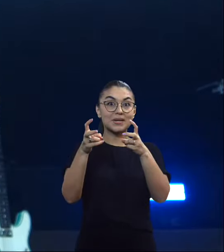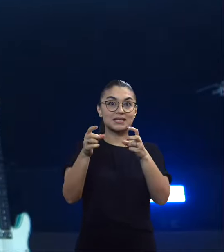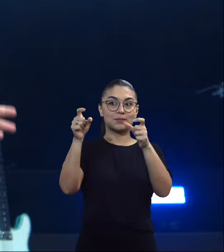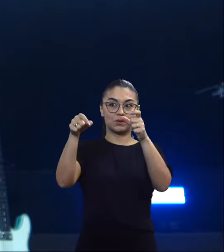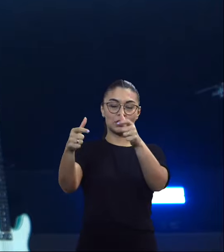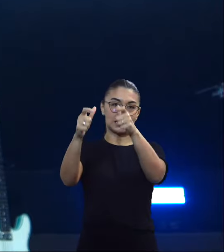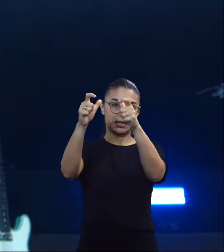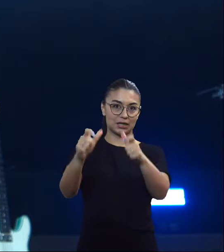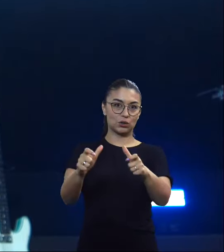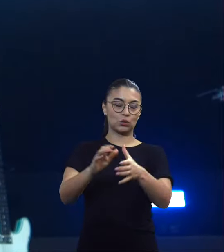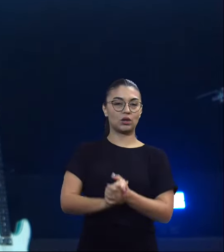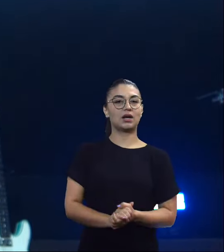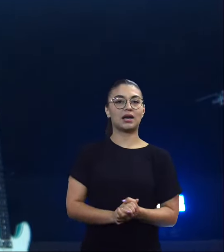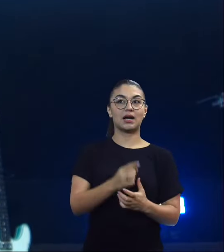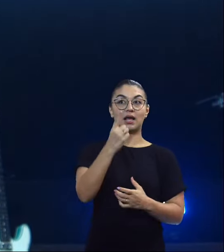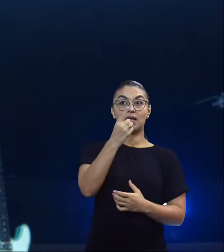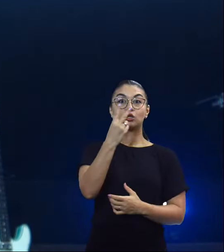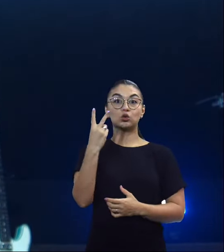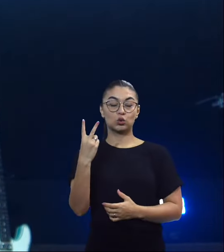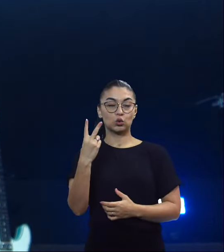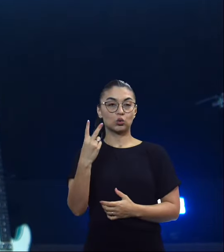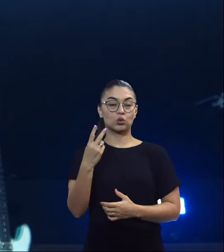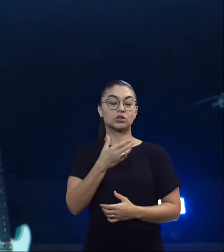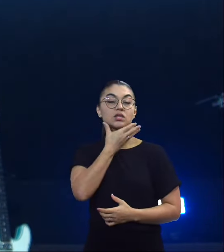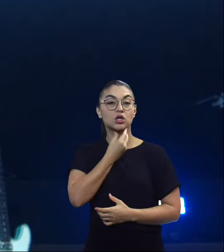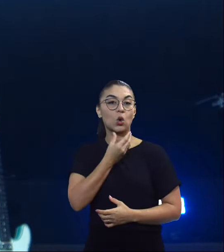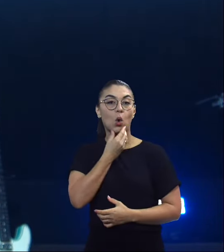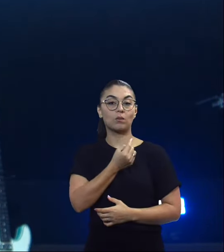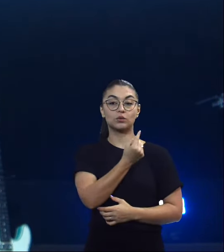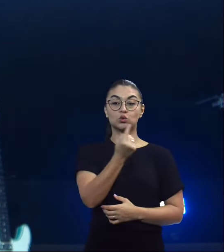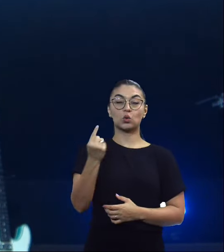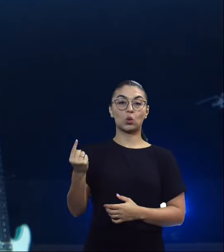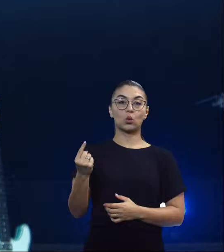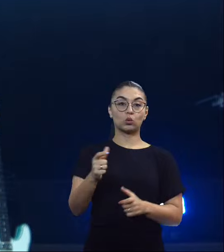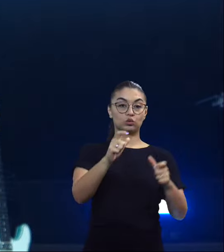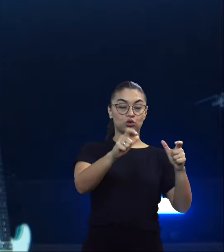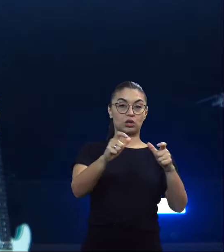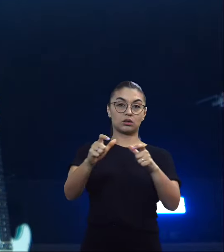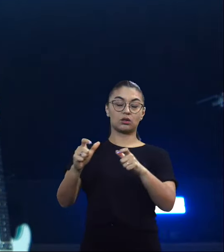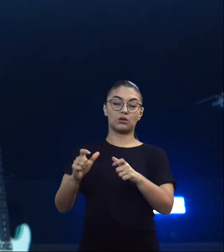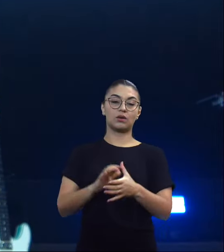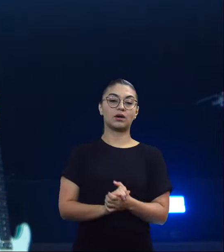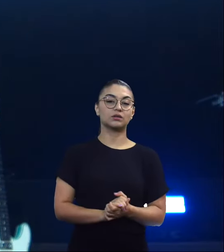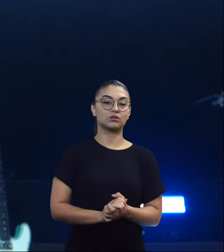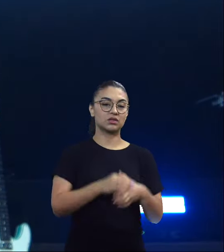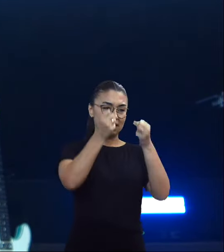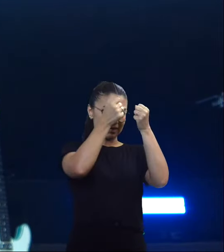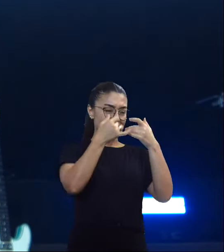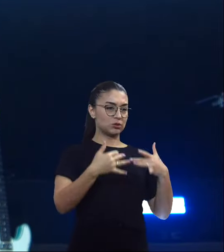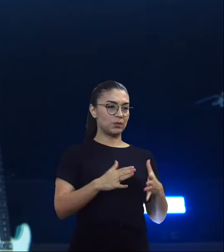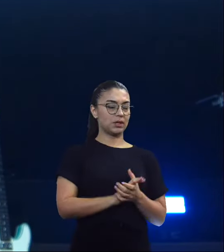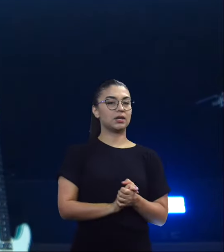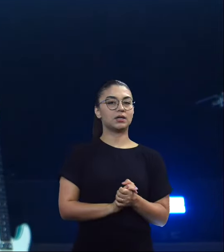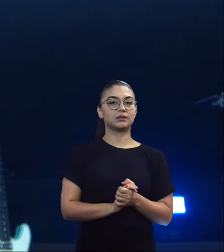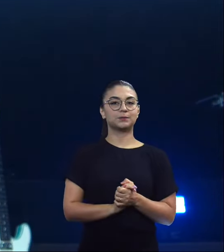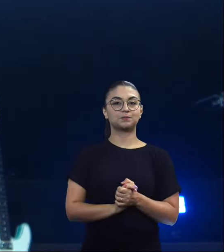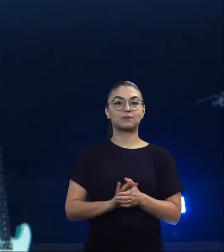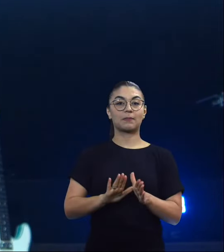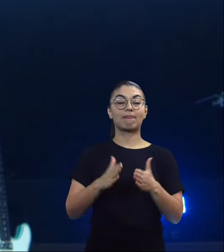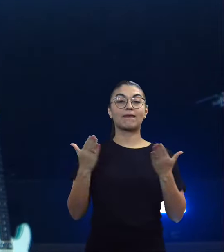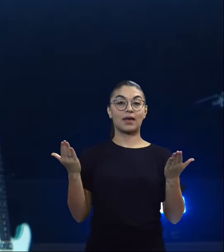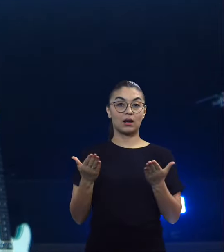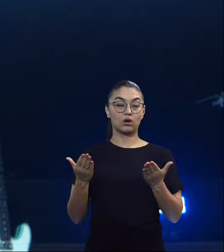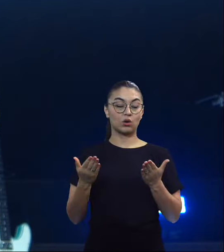terra. 12 homens de cada tribo, um de cada tribo, que trouxeram relatos dessa maneira. Acompanha comigo a leitura da palavra,